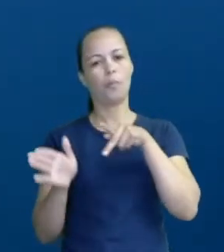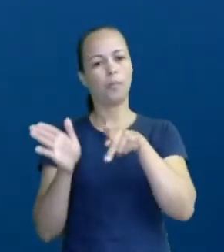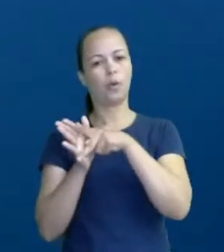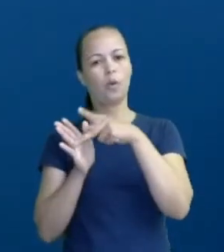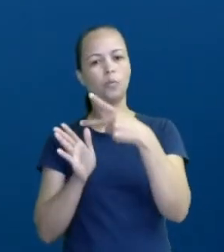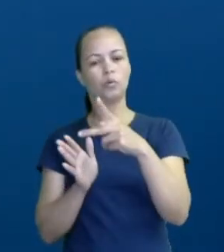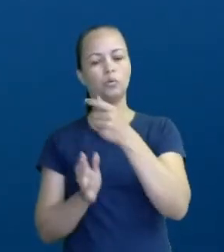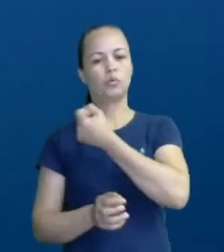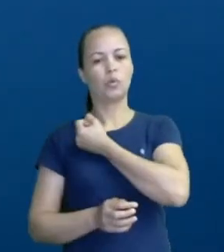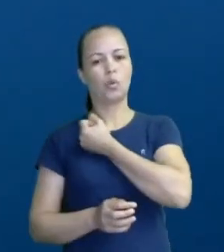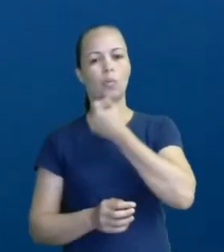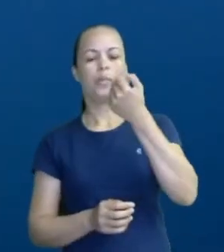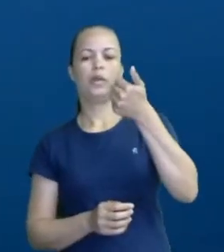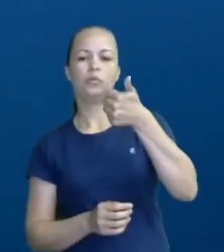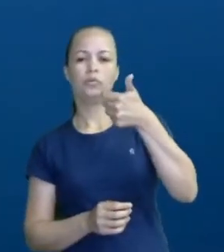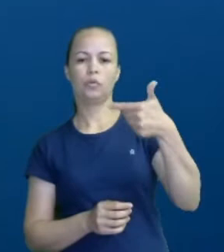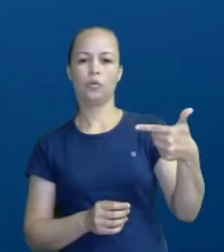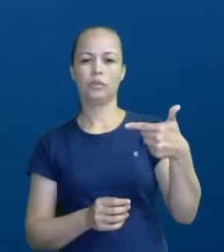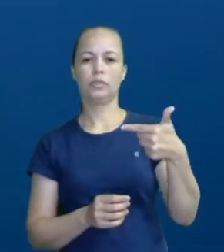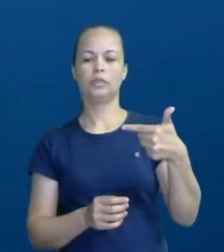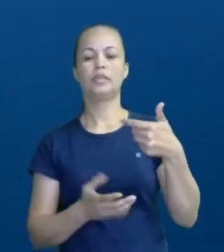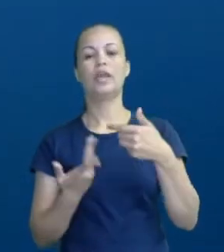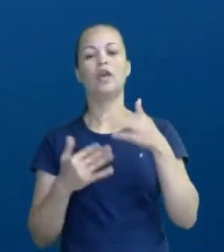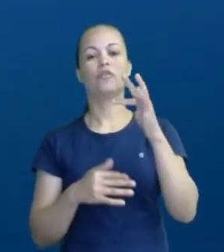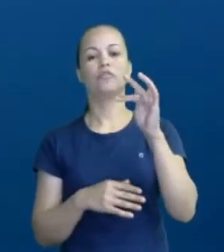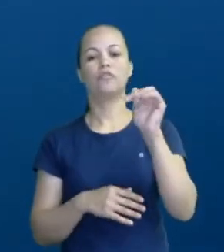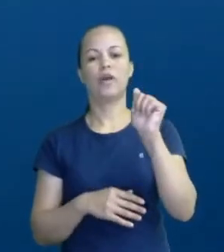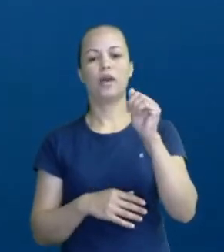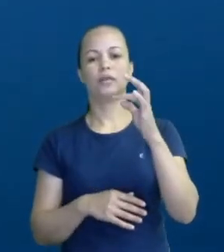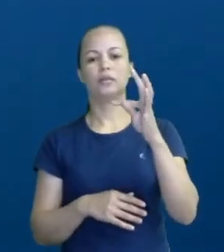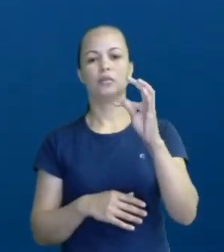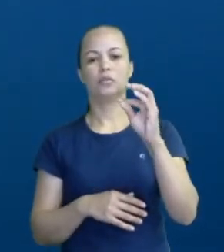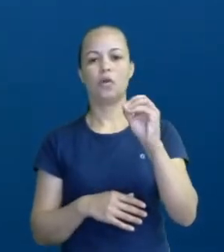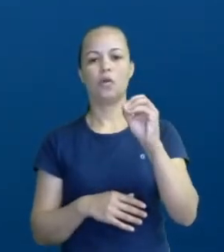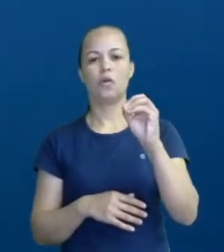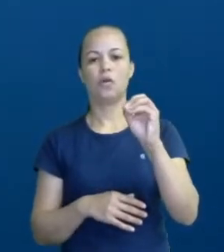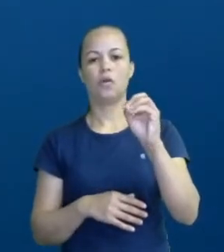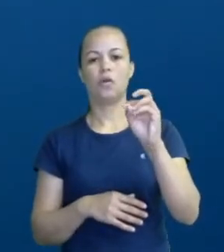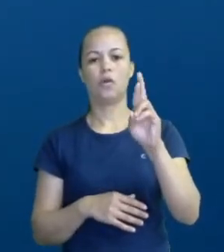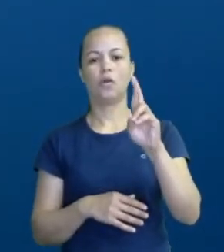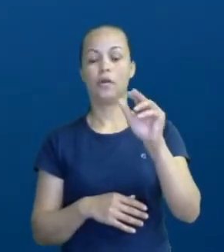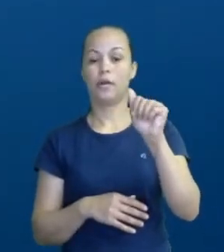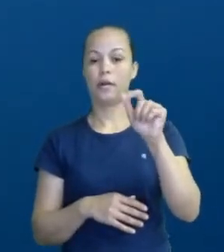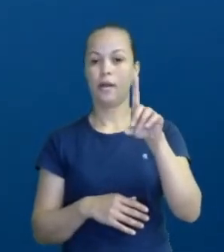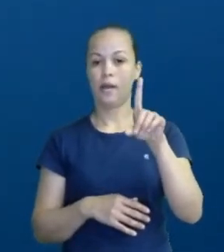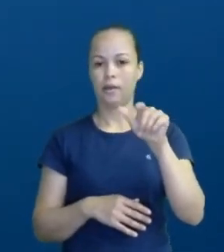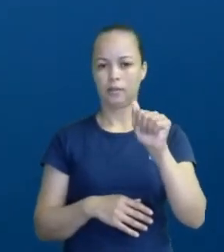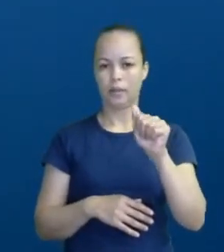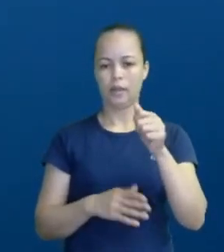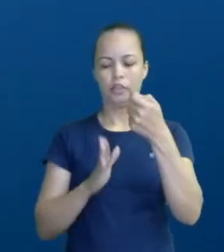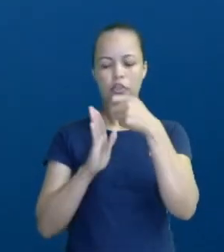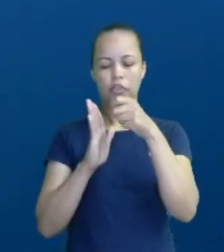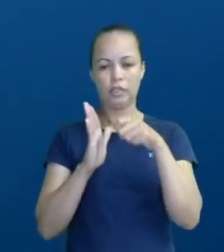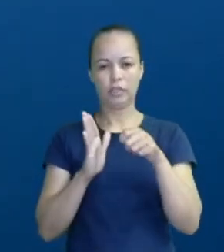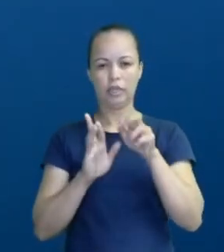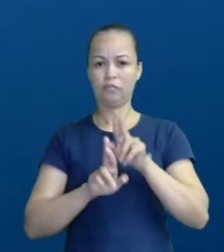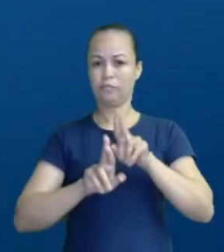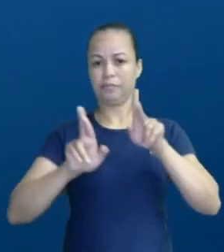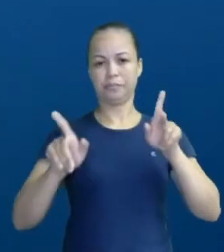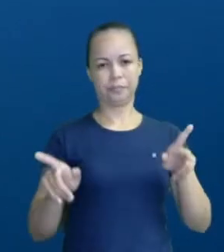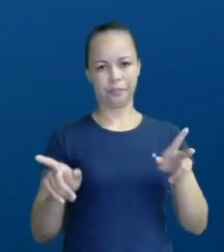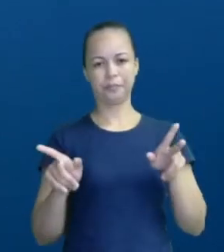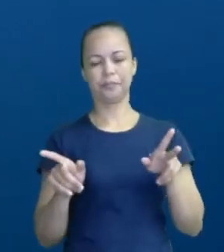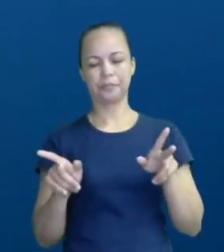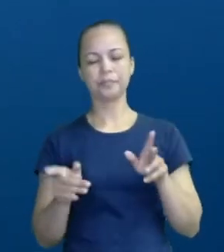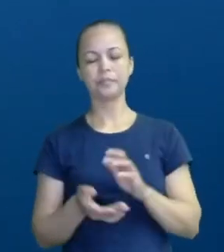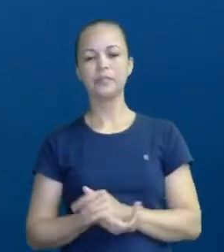escrito de uma forma fatorada, tá certo? Escrito de uma forma diferente, tá? Que forma